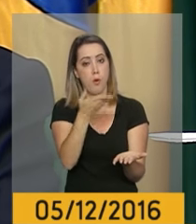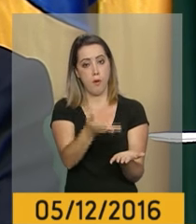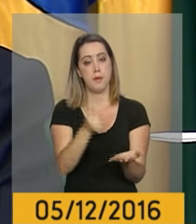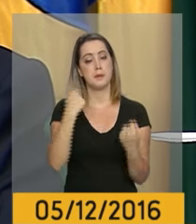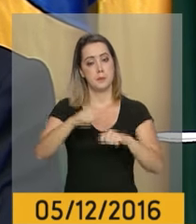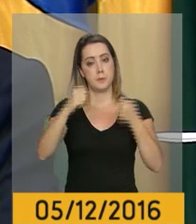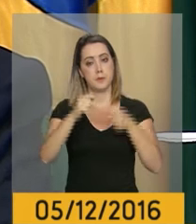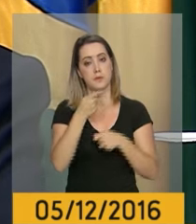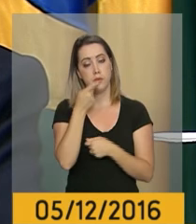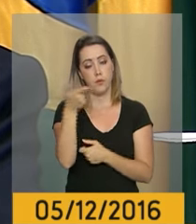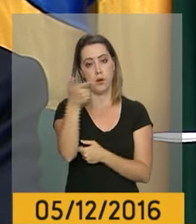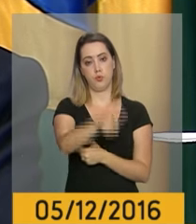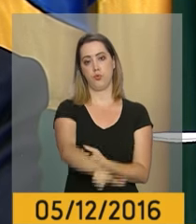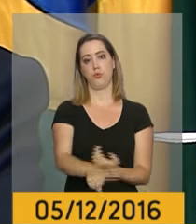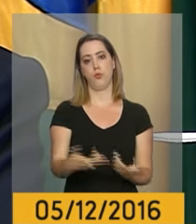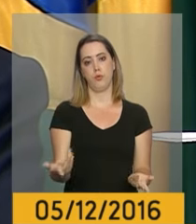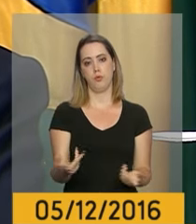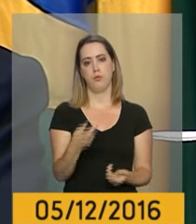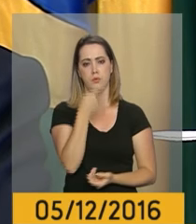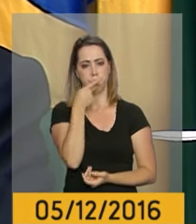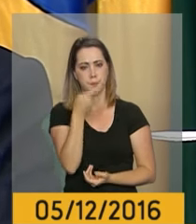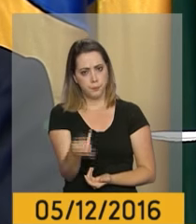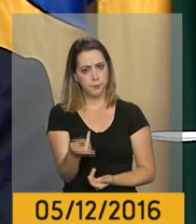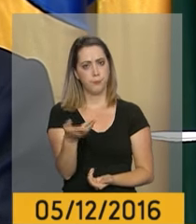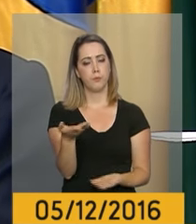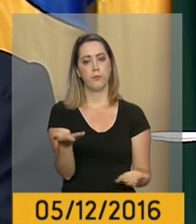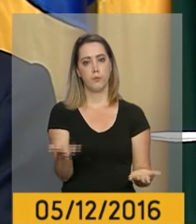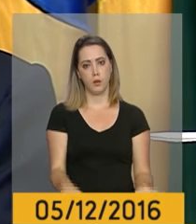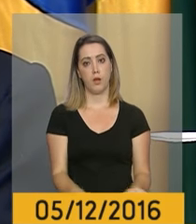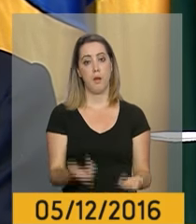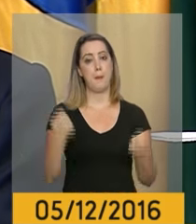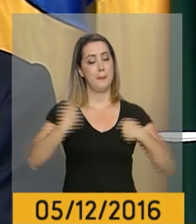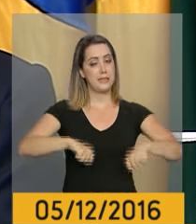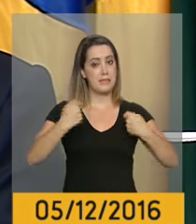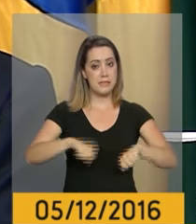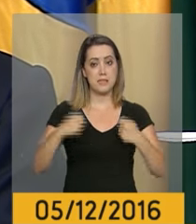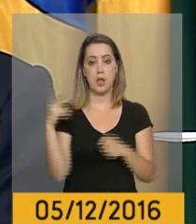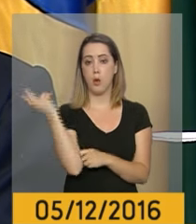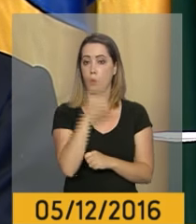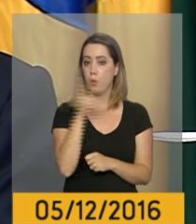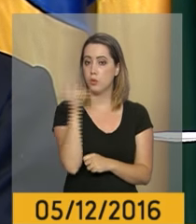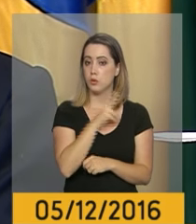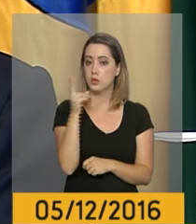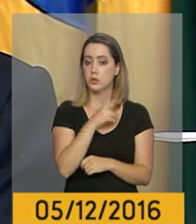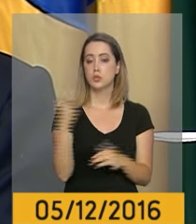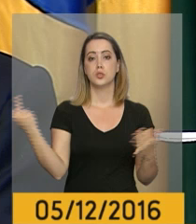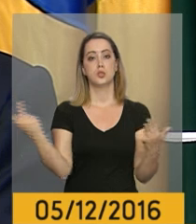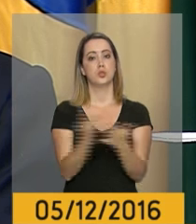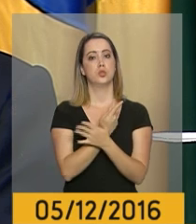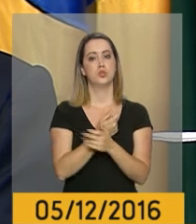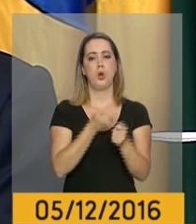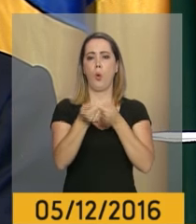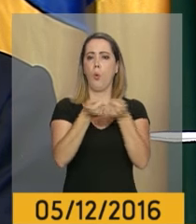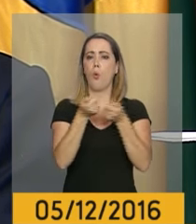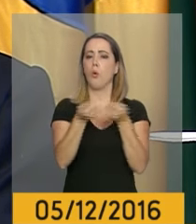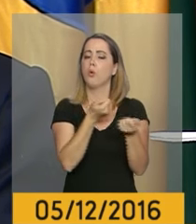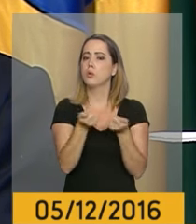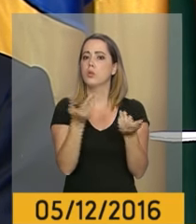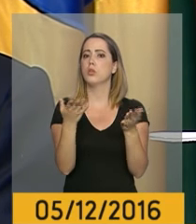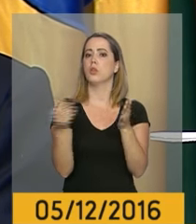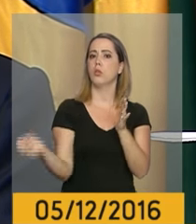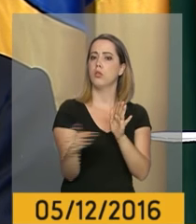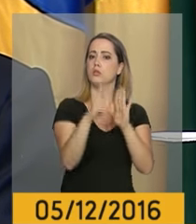repisá-las, né? Por isso, digo eu, a necessidade urgente de se realizarem os ajustes com o